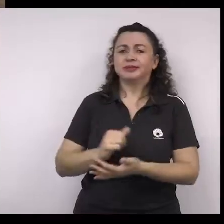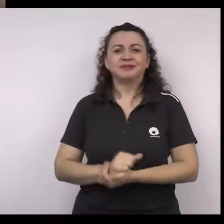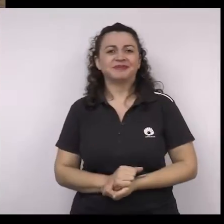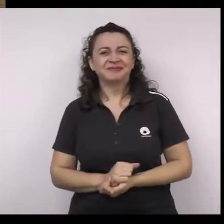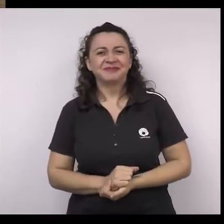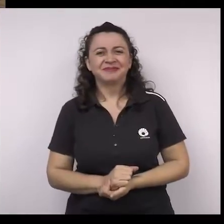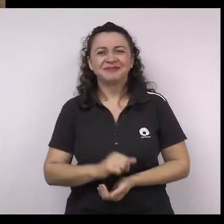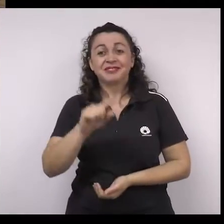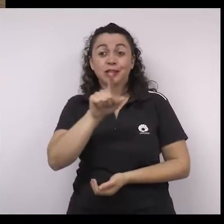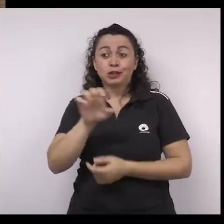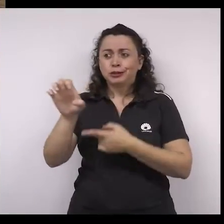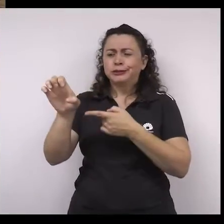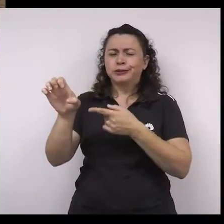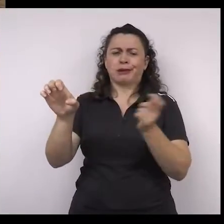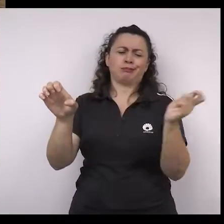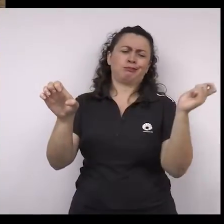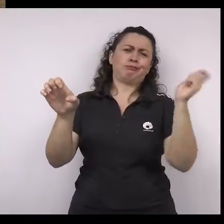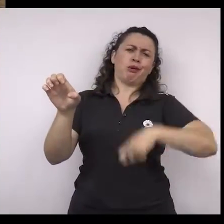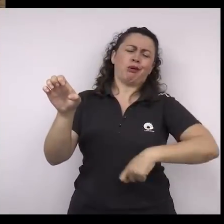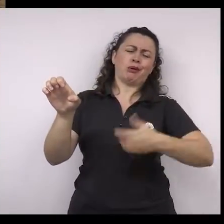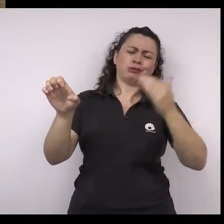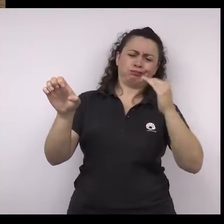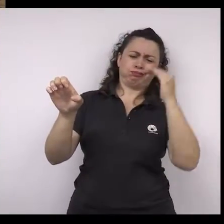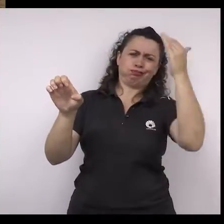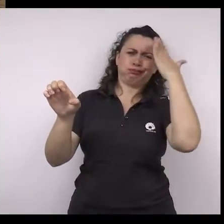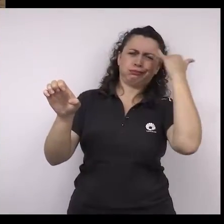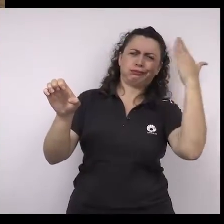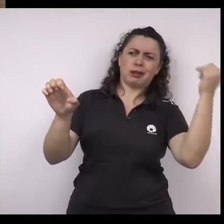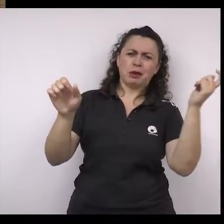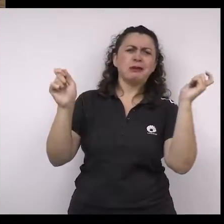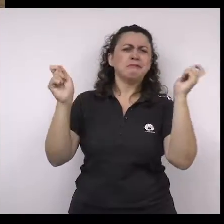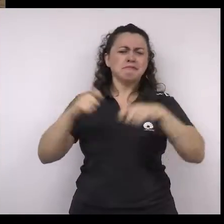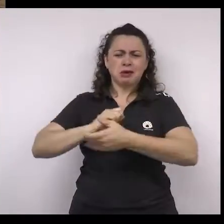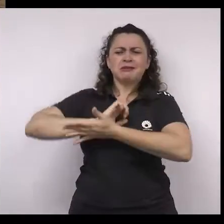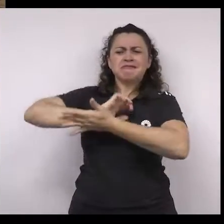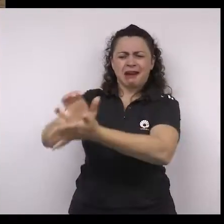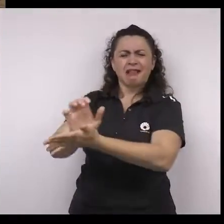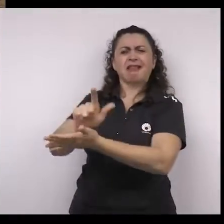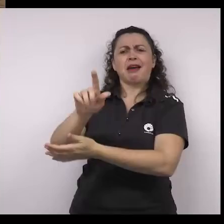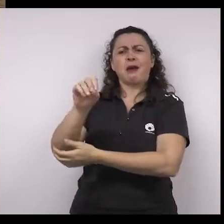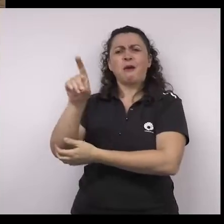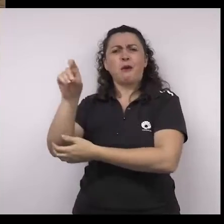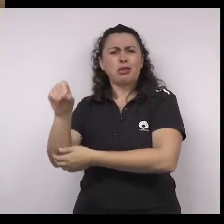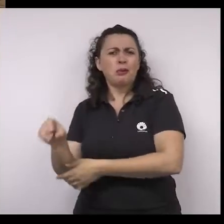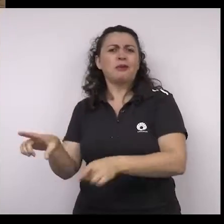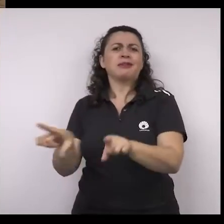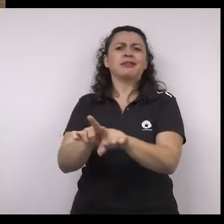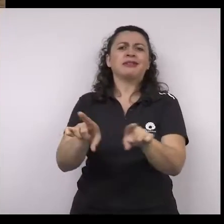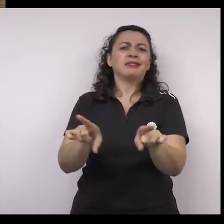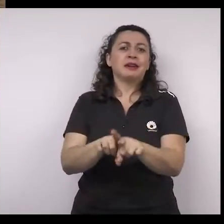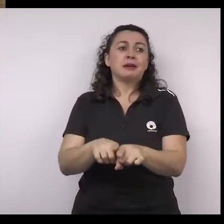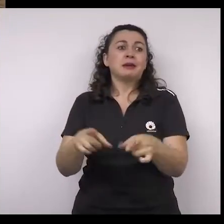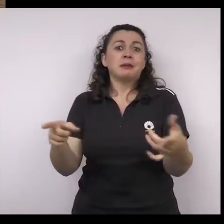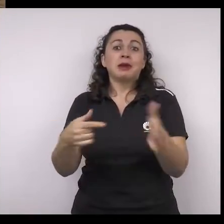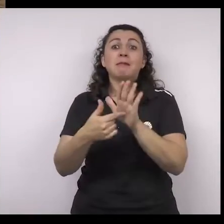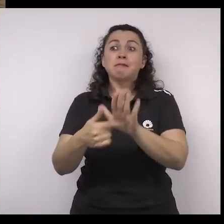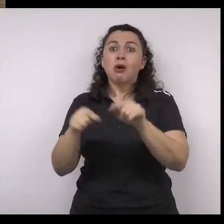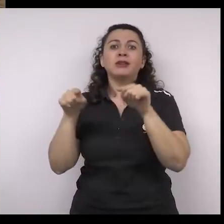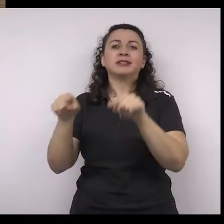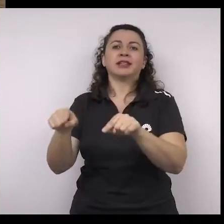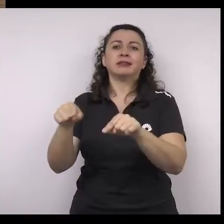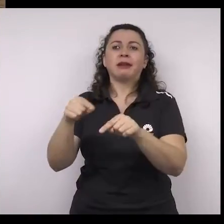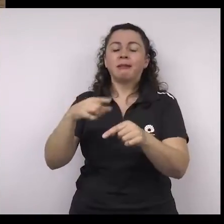só Zé teria autoridade para matar Godot, e até isso, né? Tem esse